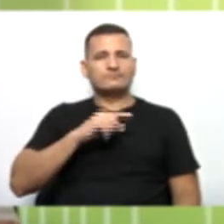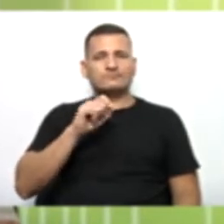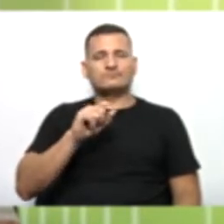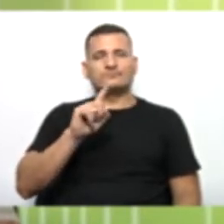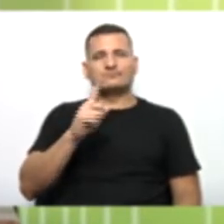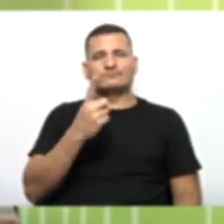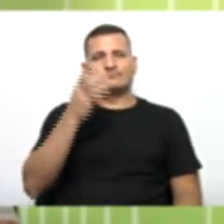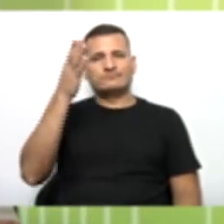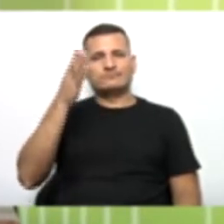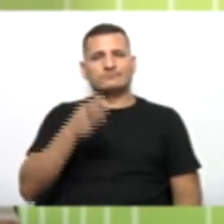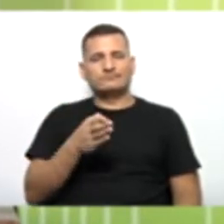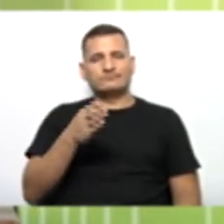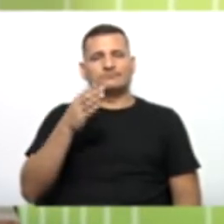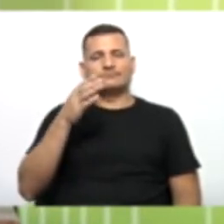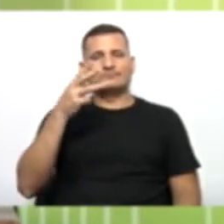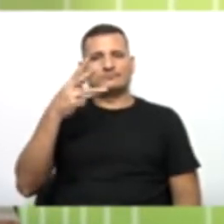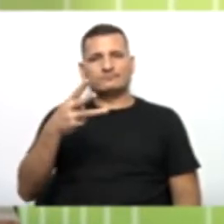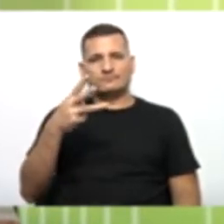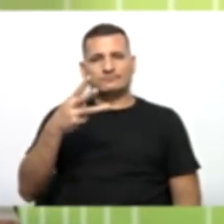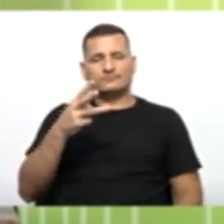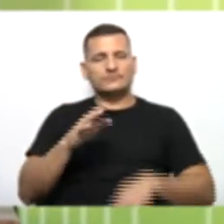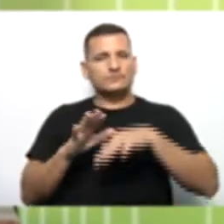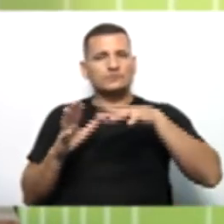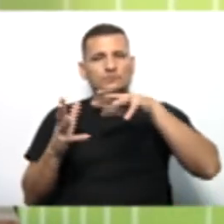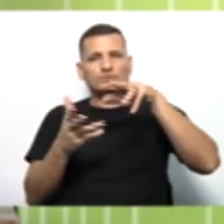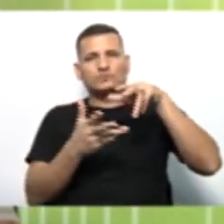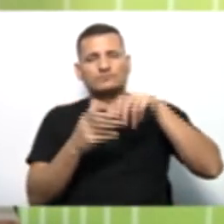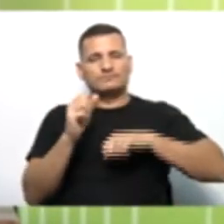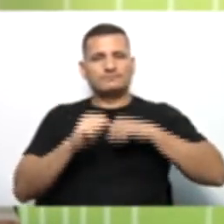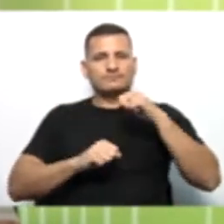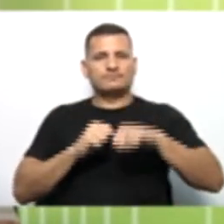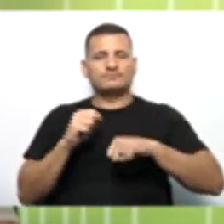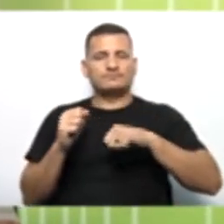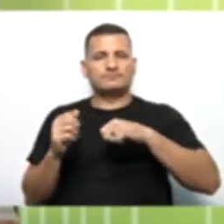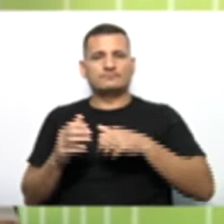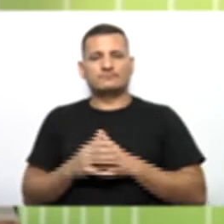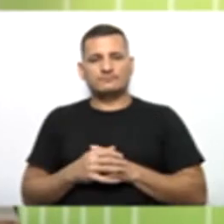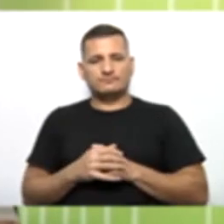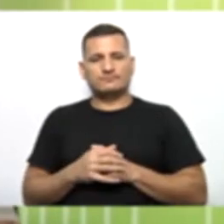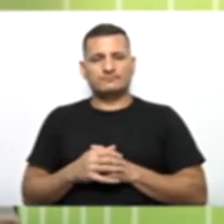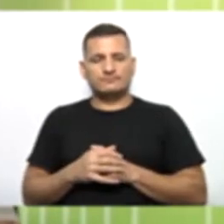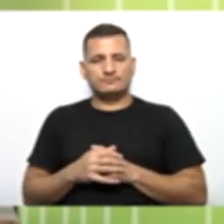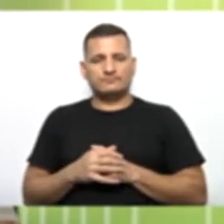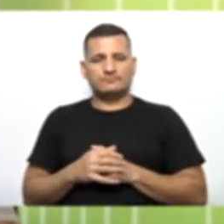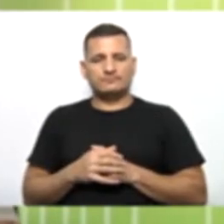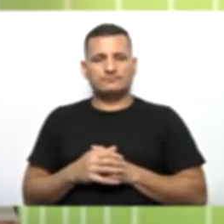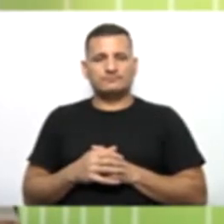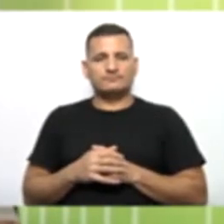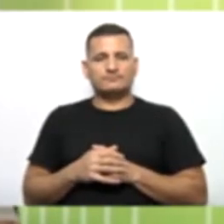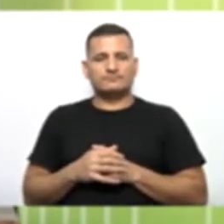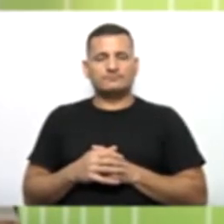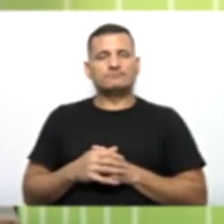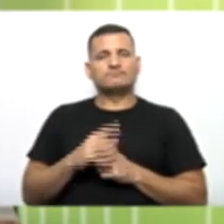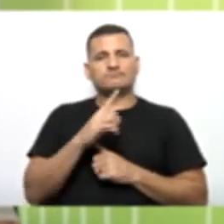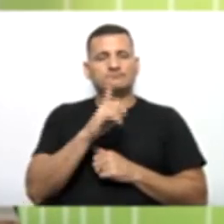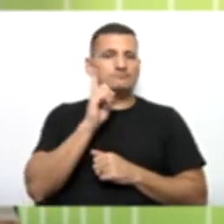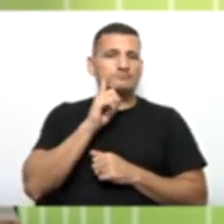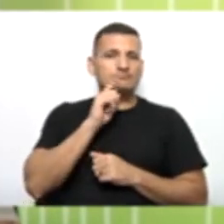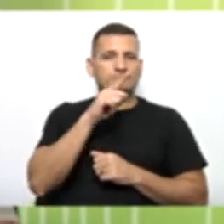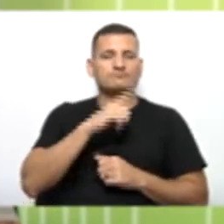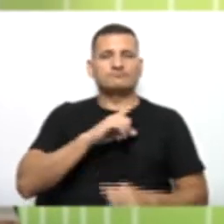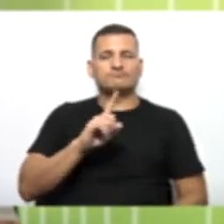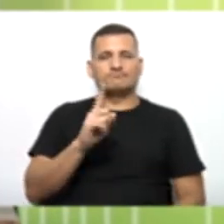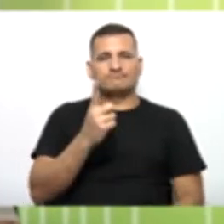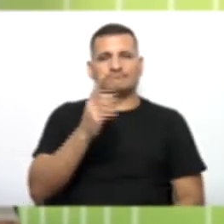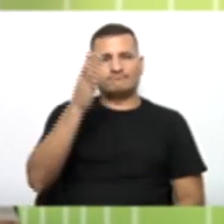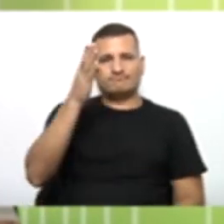de tudo aquilo que é produzido no mundo. Então, de tudo que o nosso planeta consegue produzir, eles consomem 1/3 disso.